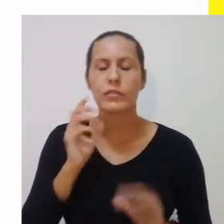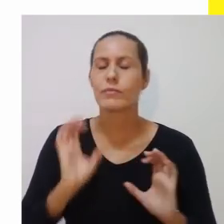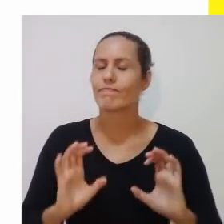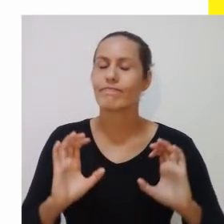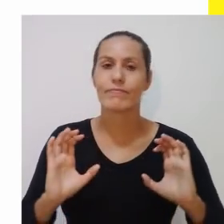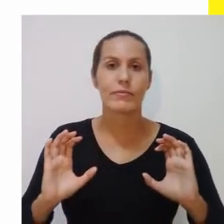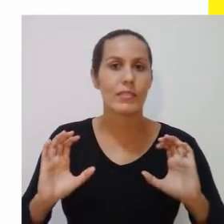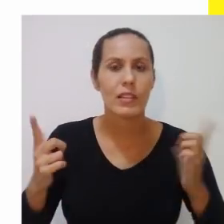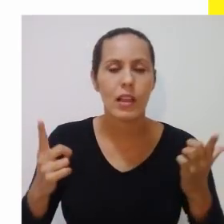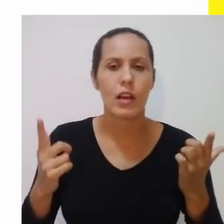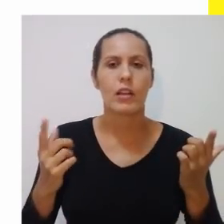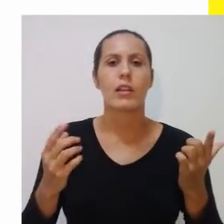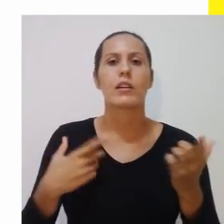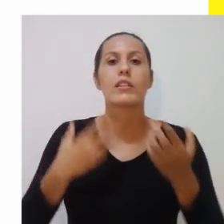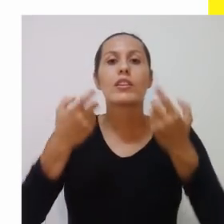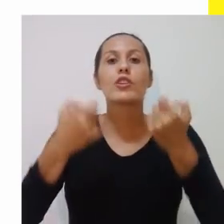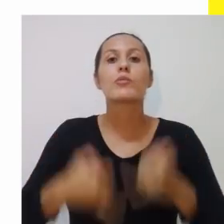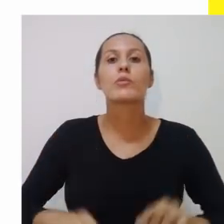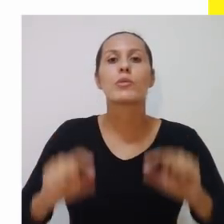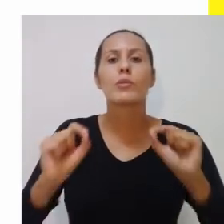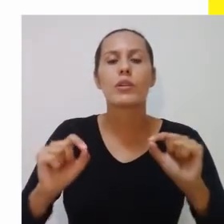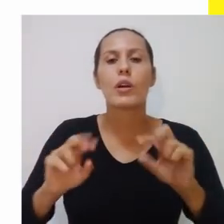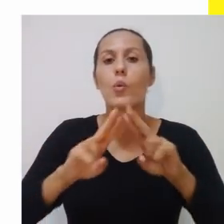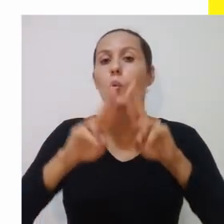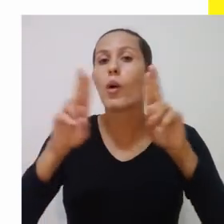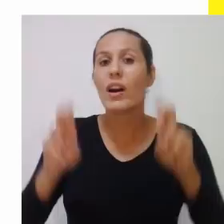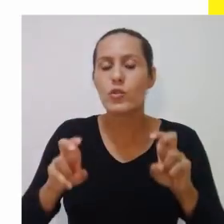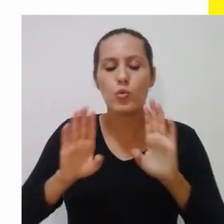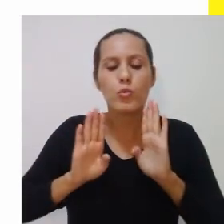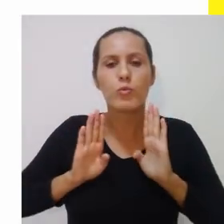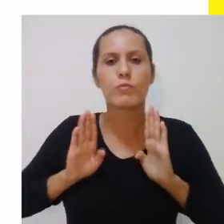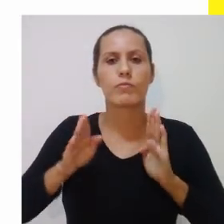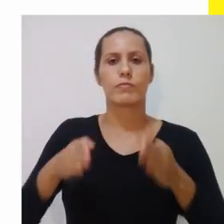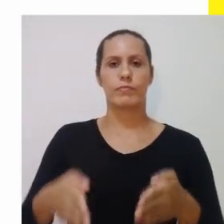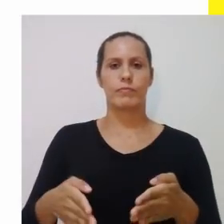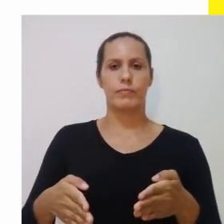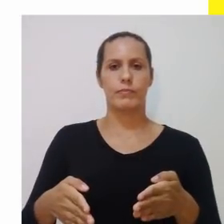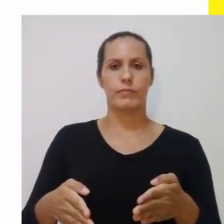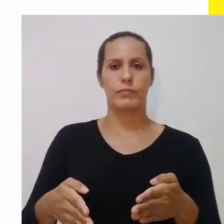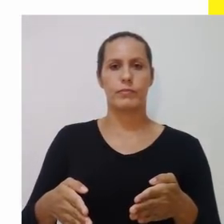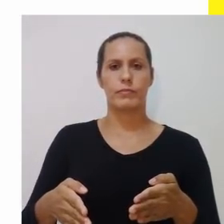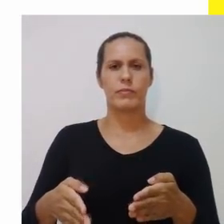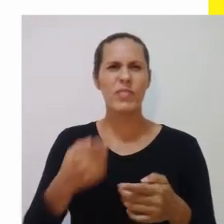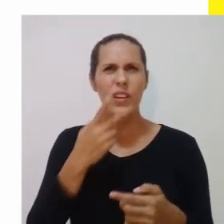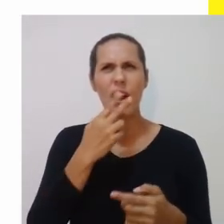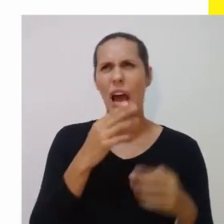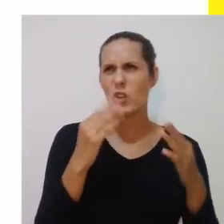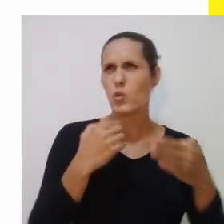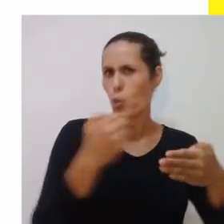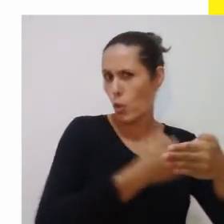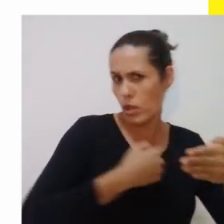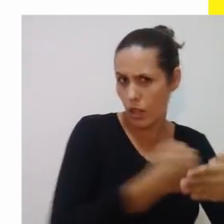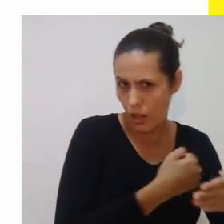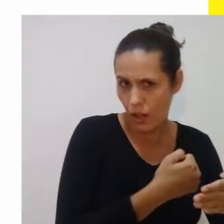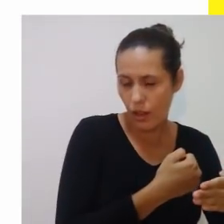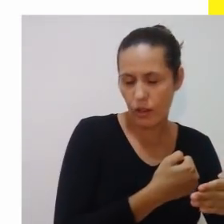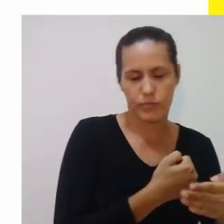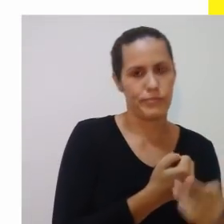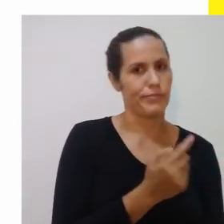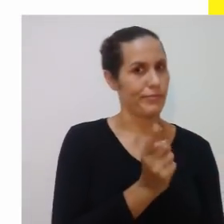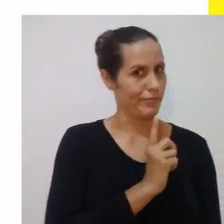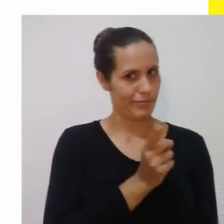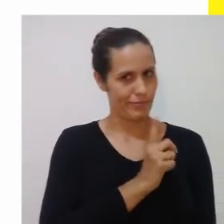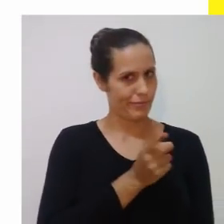é evidente que nós temos aí um assunto bem específico. Vai ser o quê? Culinária?